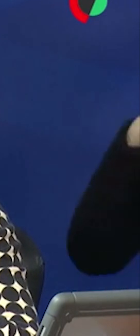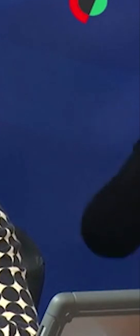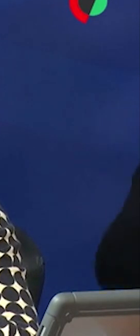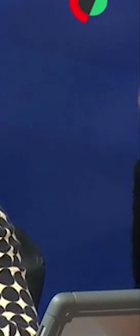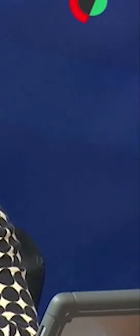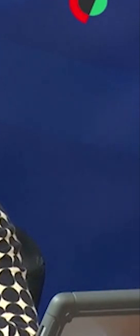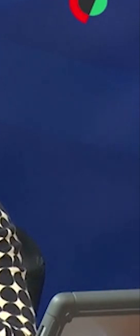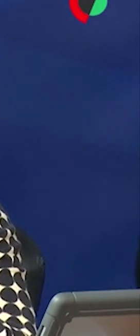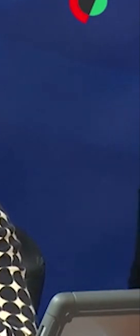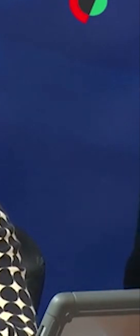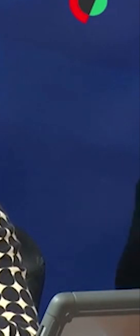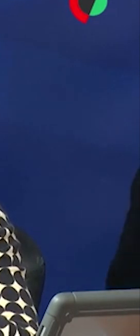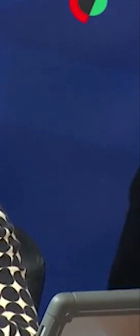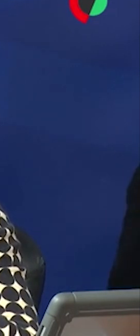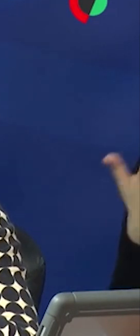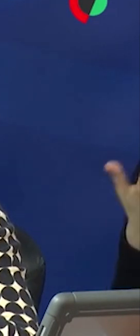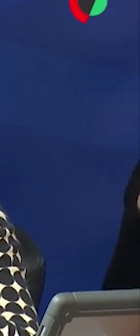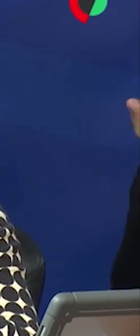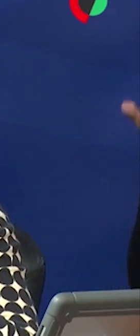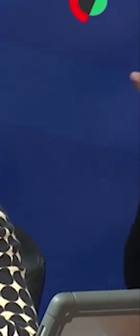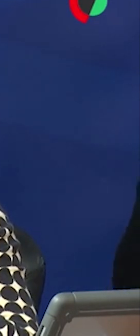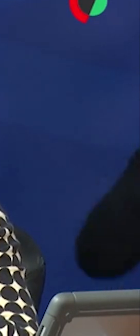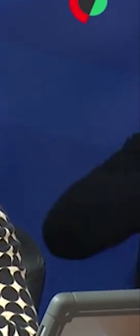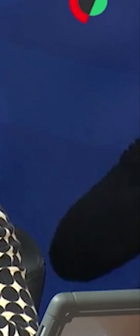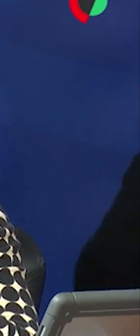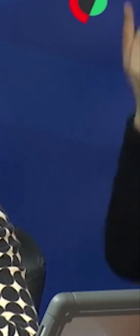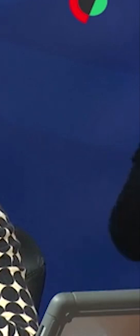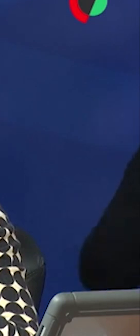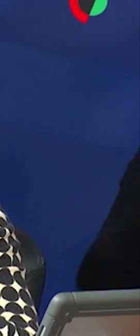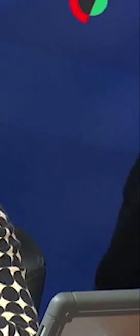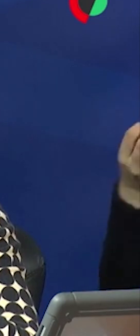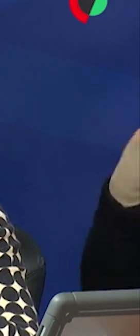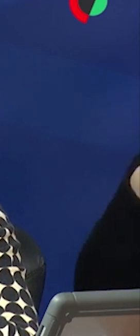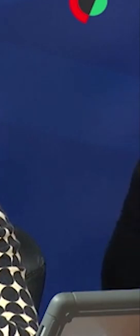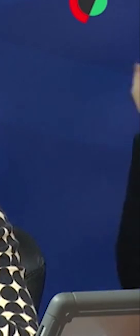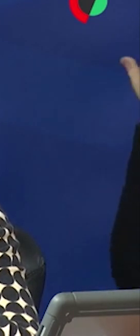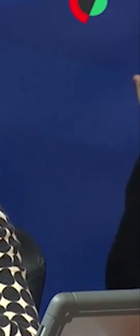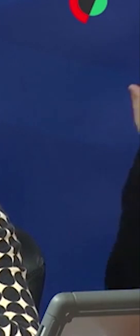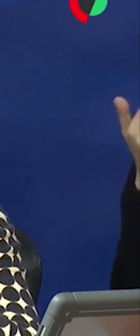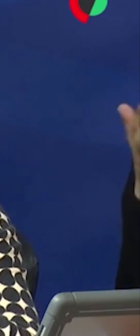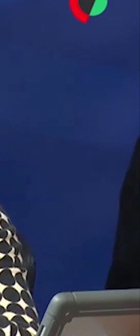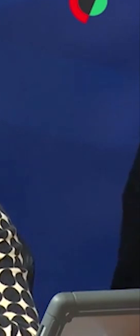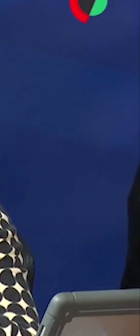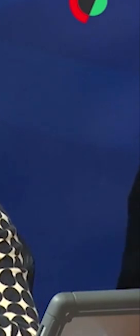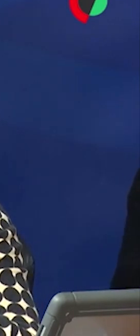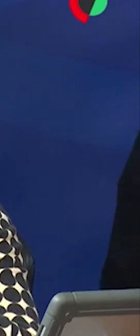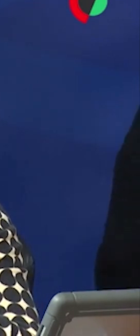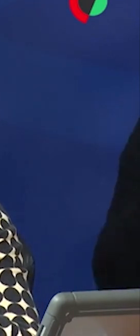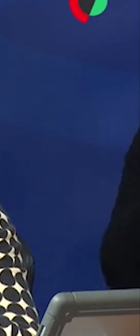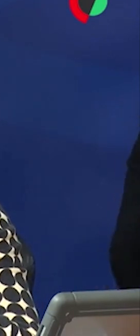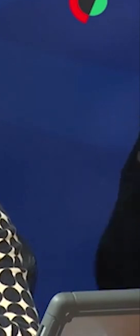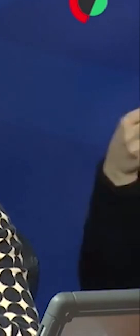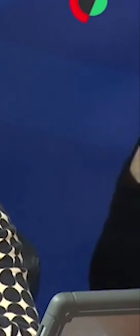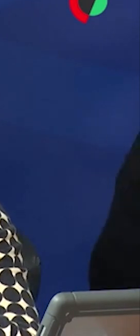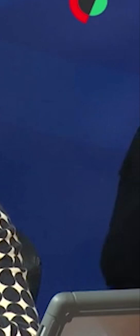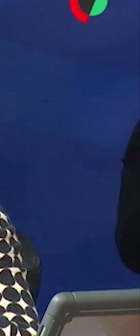facto, do ponto de vista da informação que nós temos, vamos tendo a União Europeia. Ontem tínhamos aproximadamente já